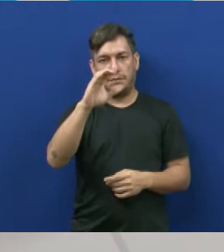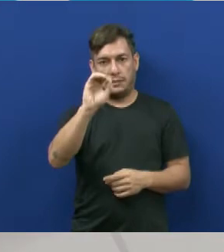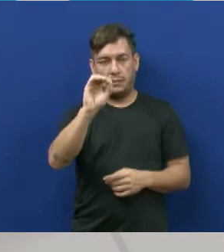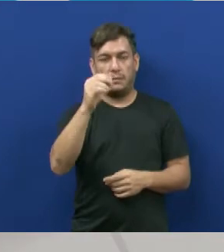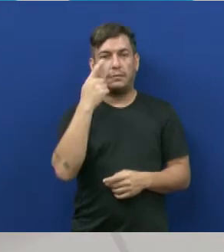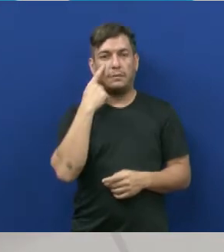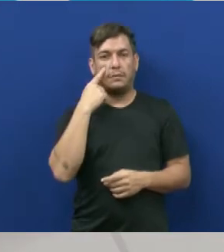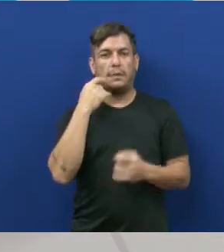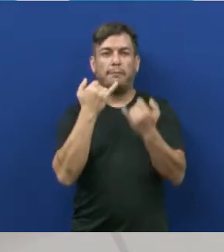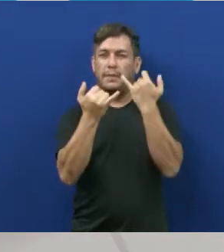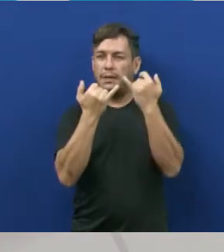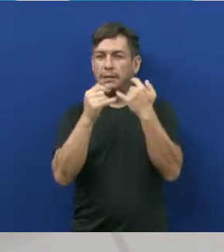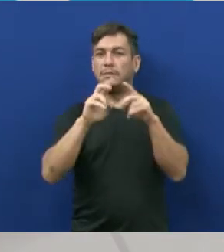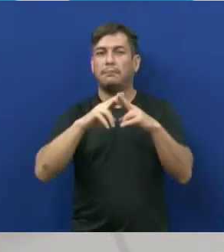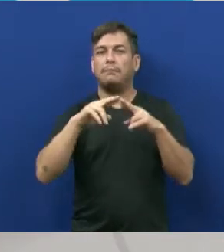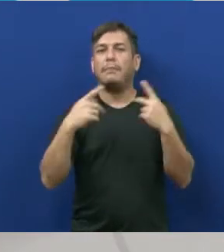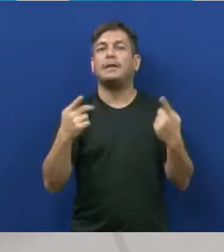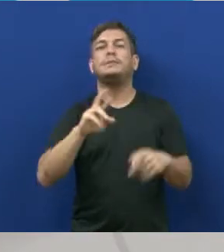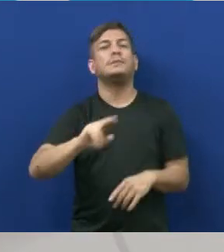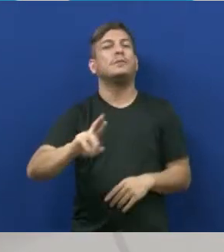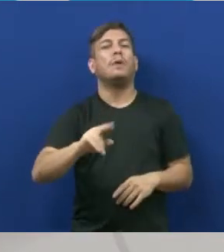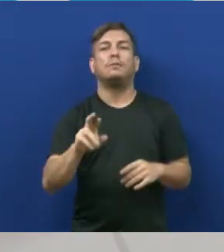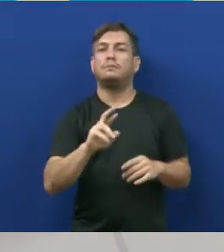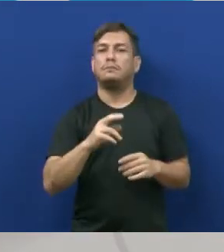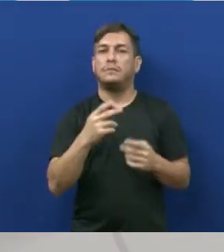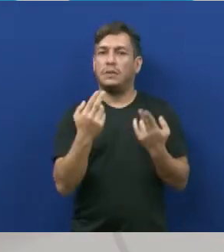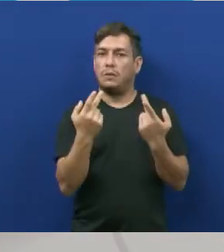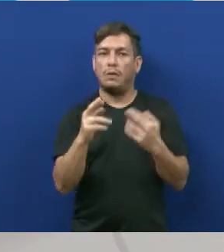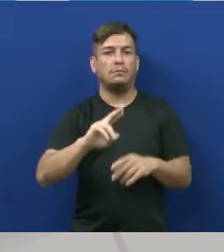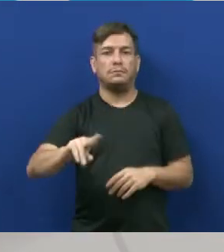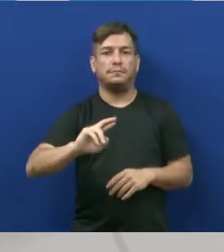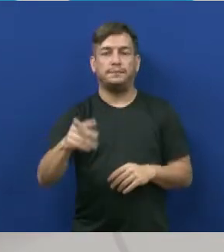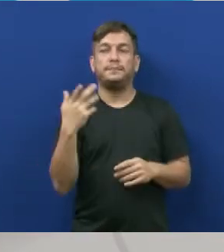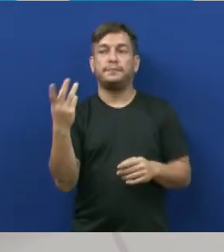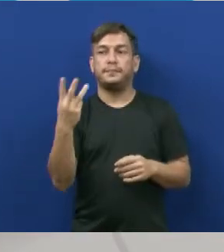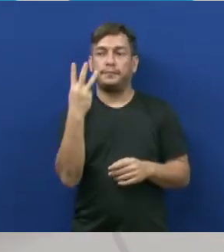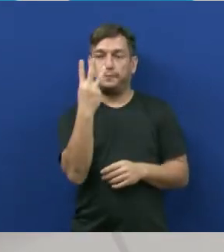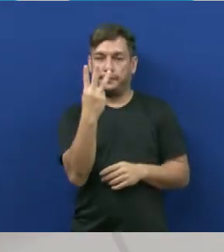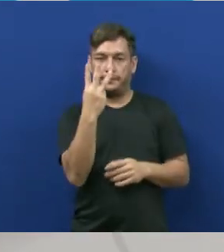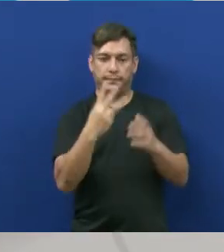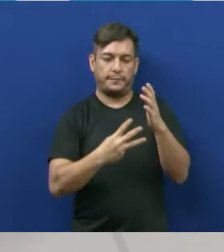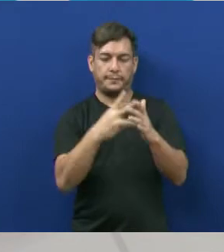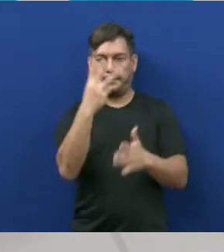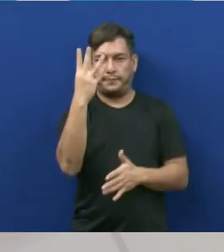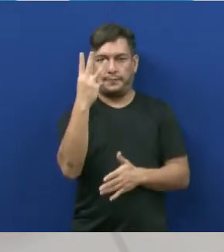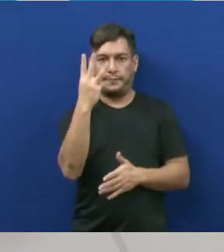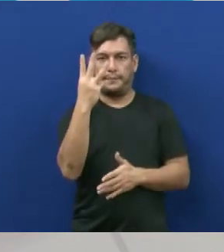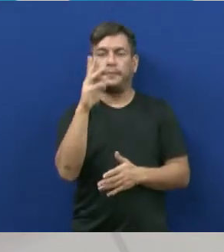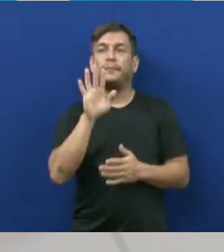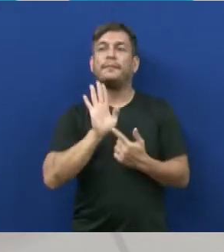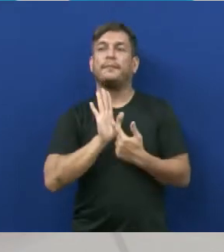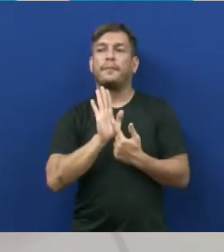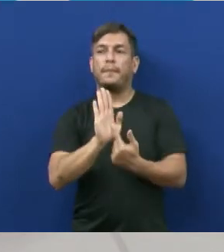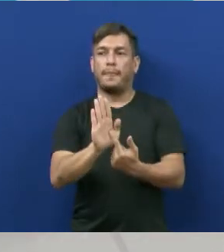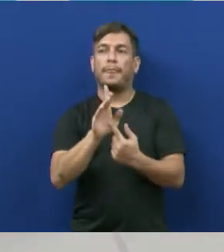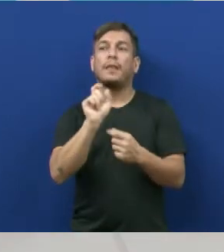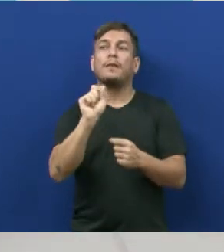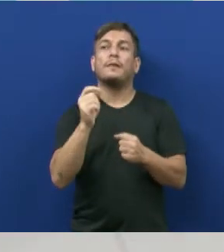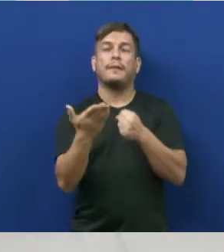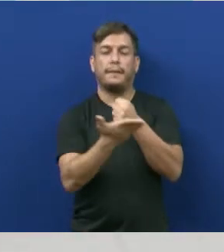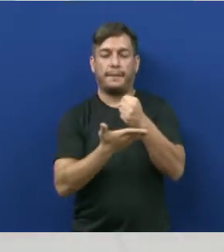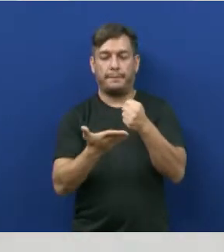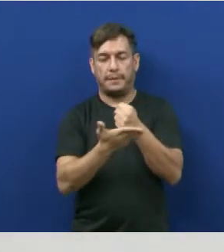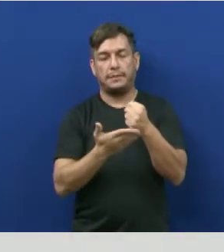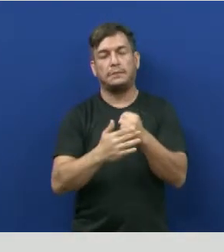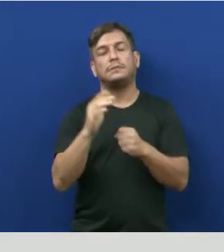porque é parecido, mas não é igual. Então, nesse caso, o número 3 se repete 3 vezes. O que aparece é a base e